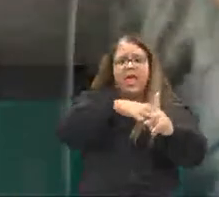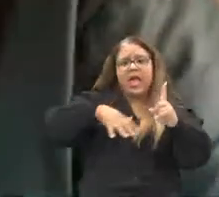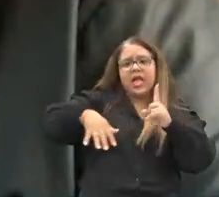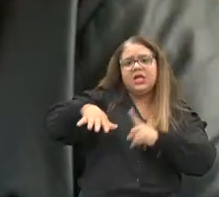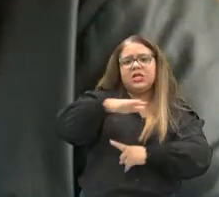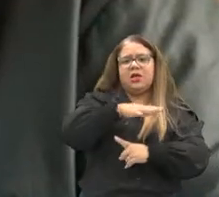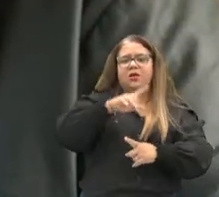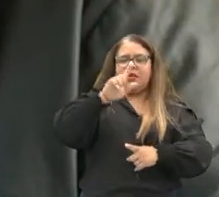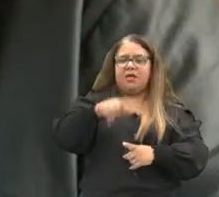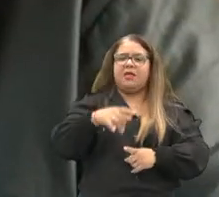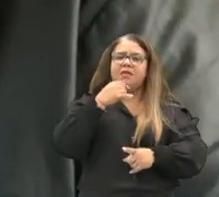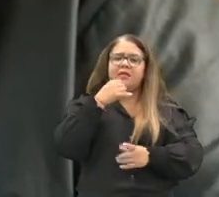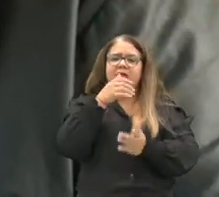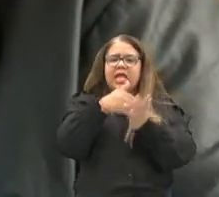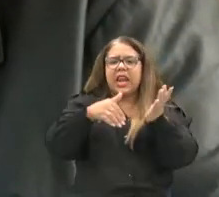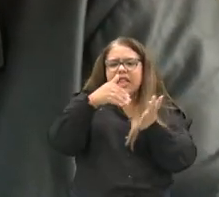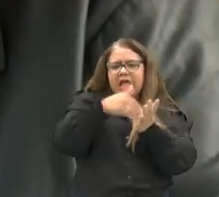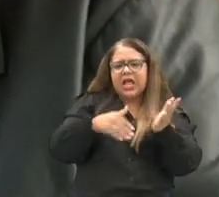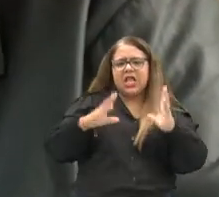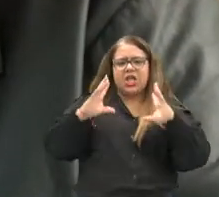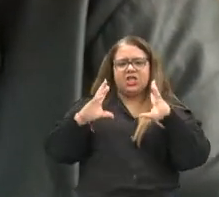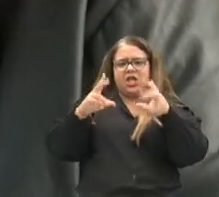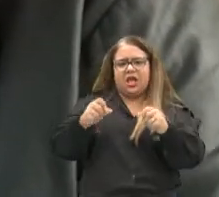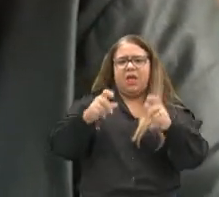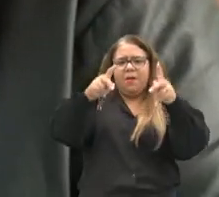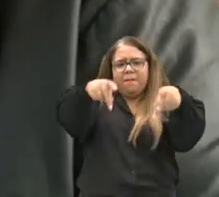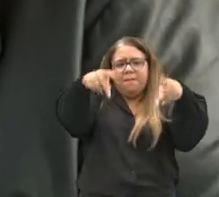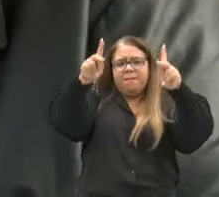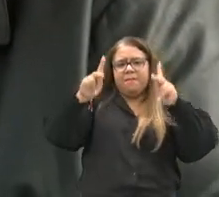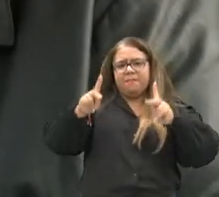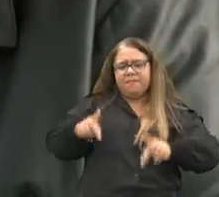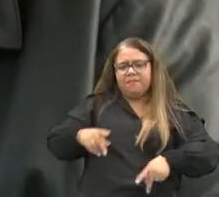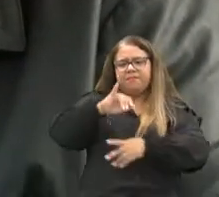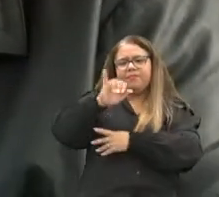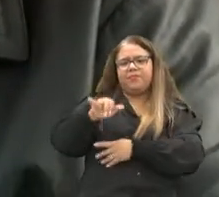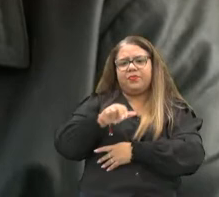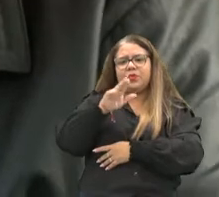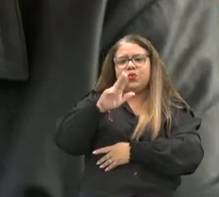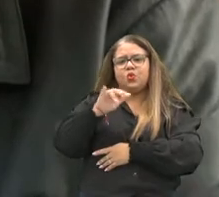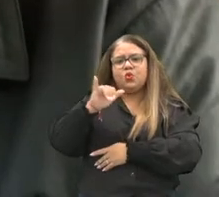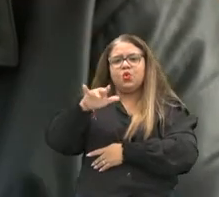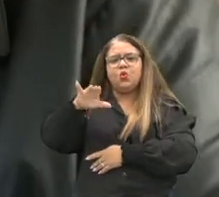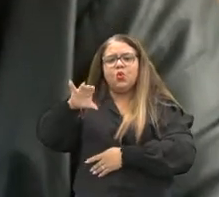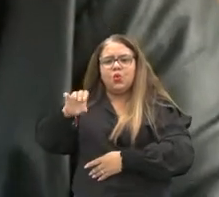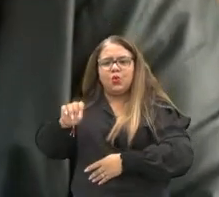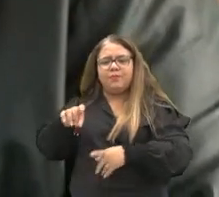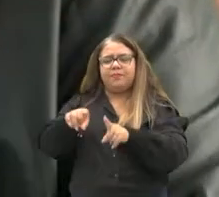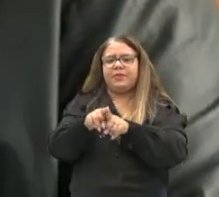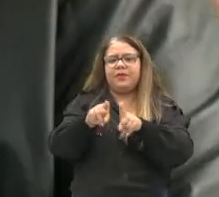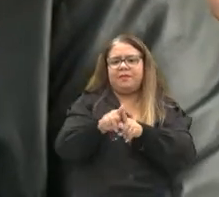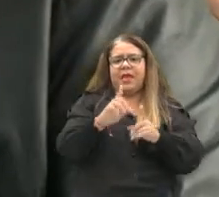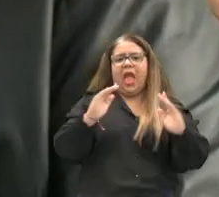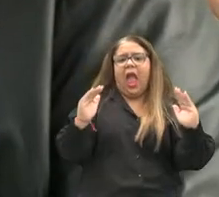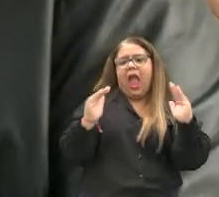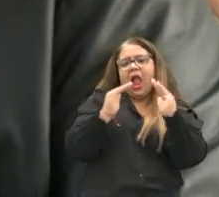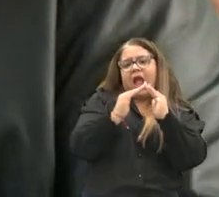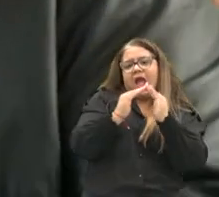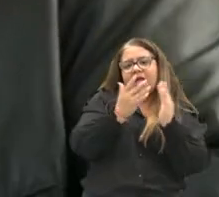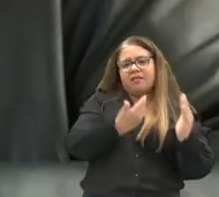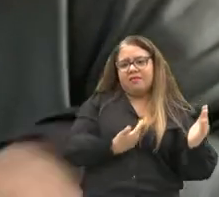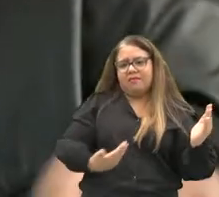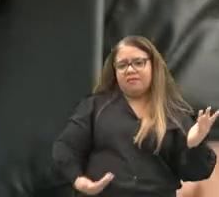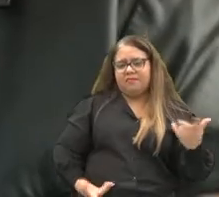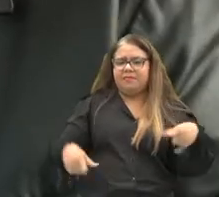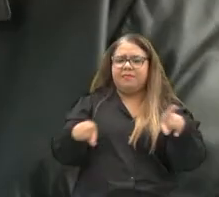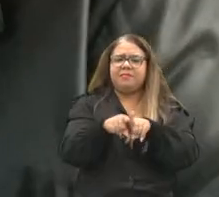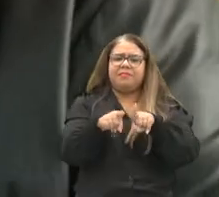Teatro, Secretaria-Geral, a Ponte Júlio Miller, a Casa dos Governadores, a Residência dos Governadores e